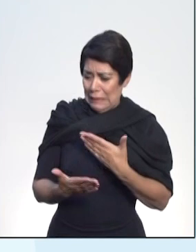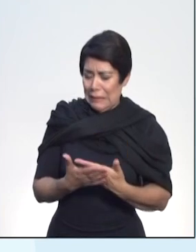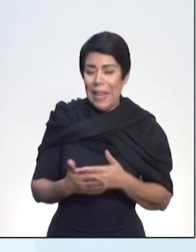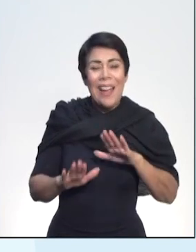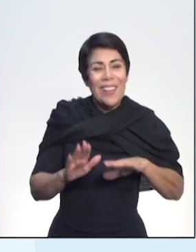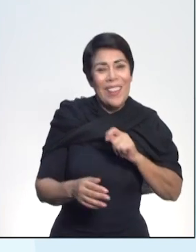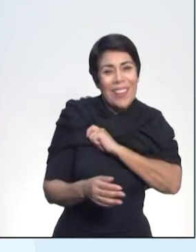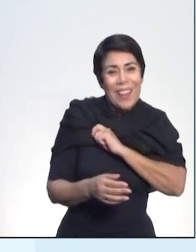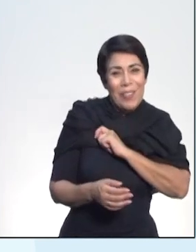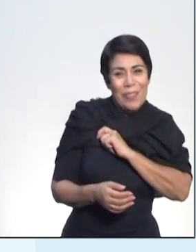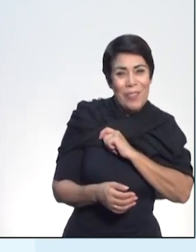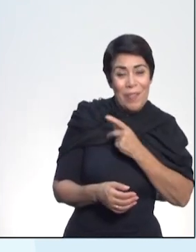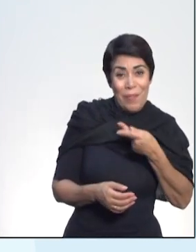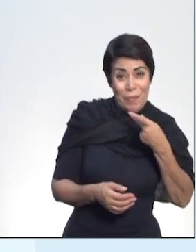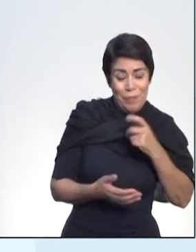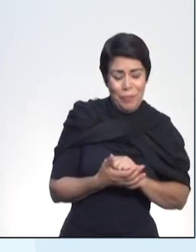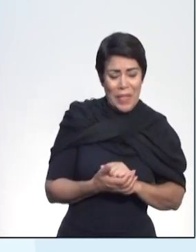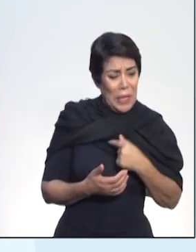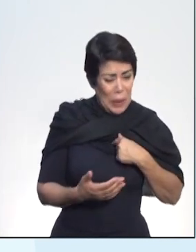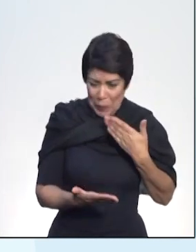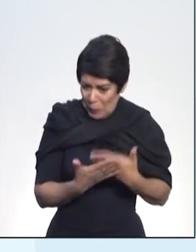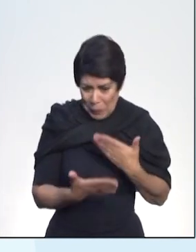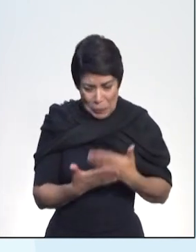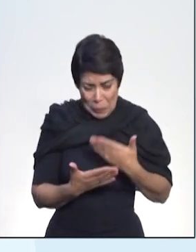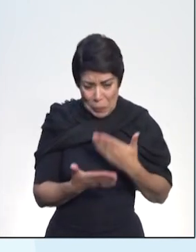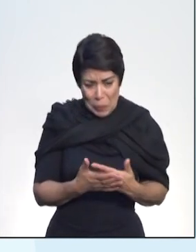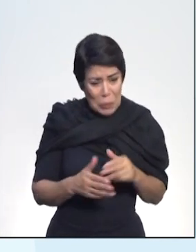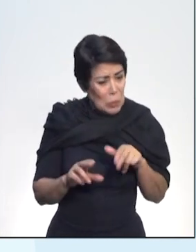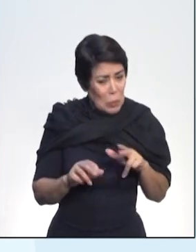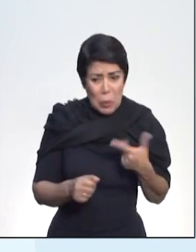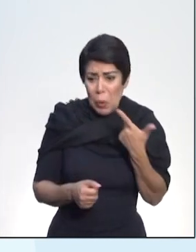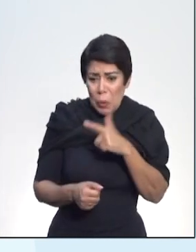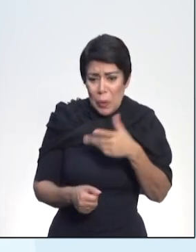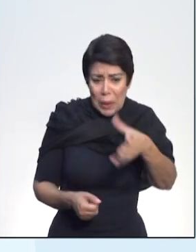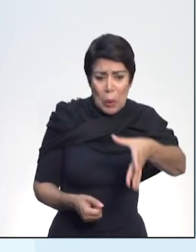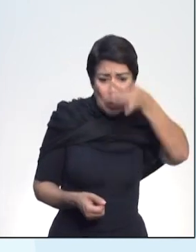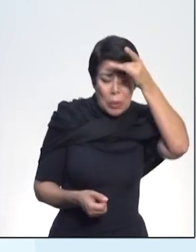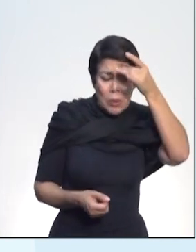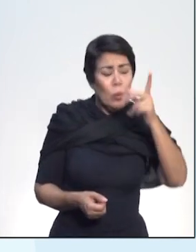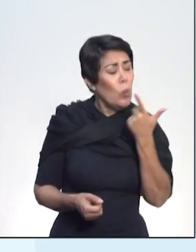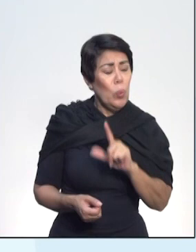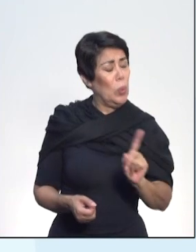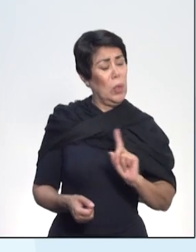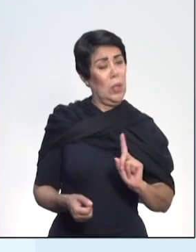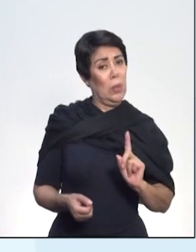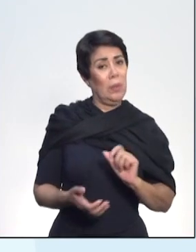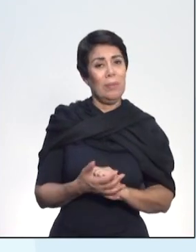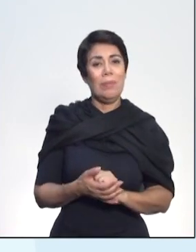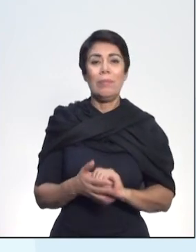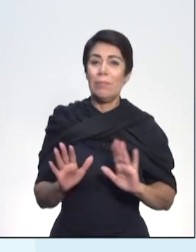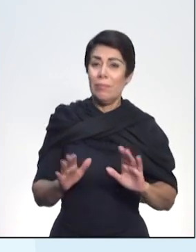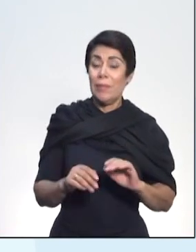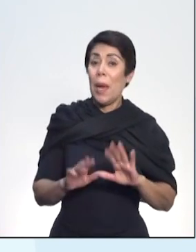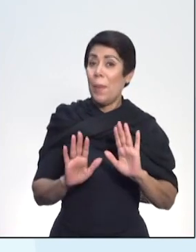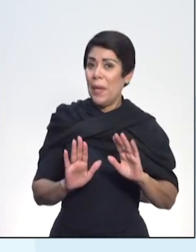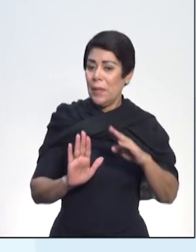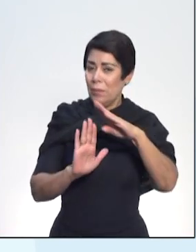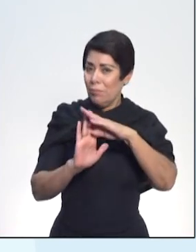professor, eu estudo e não consigo absorver aquela informação, não consigo reter. Essa rotina,